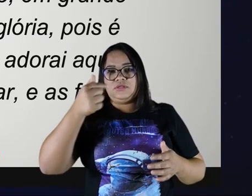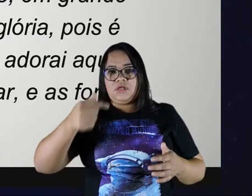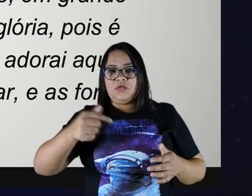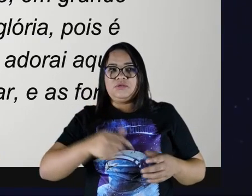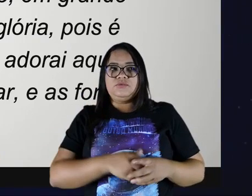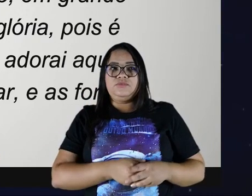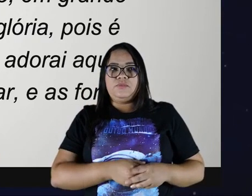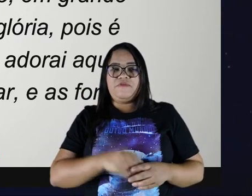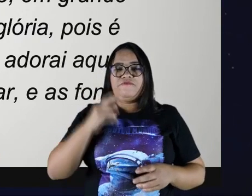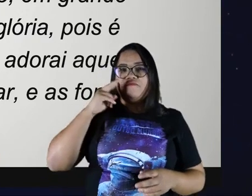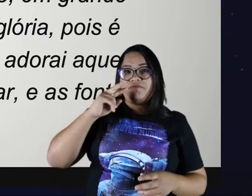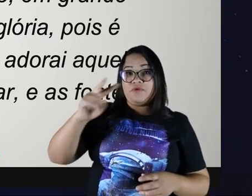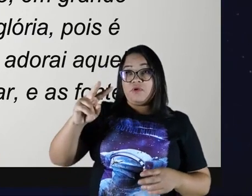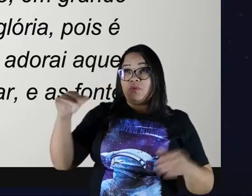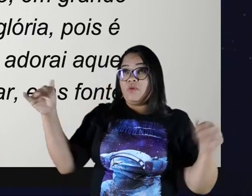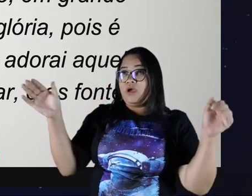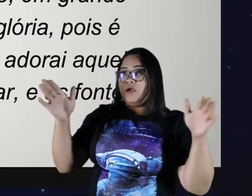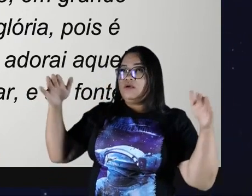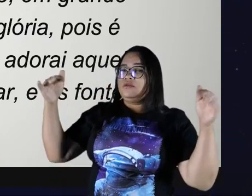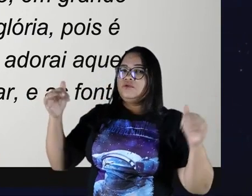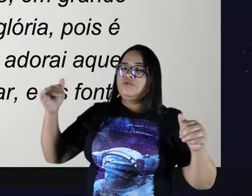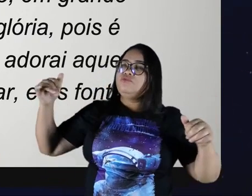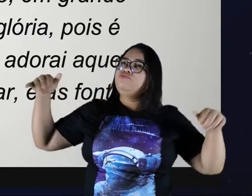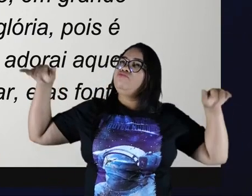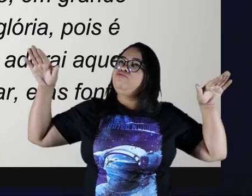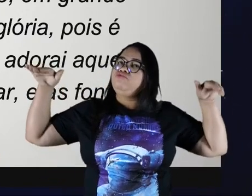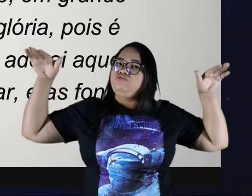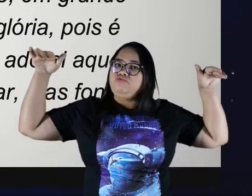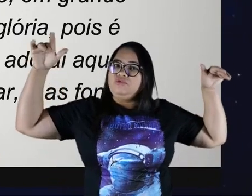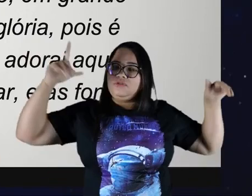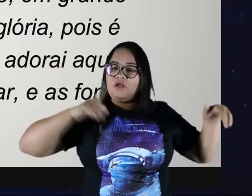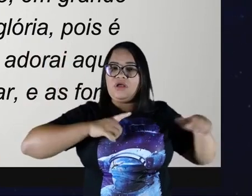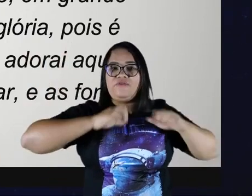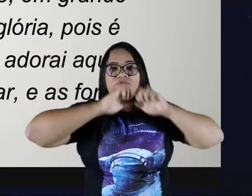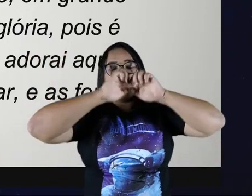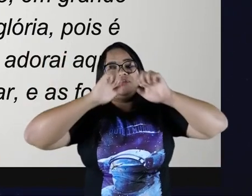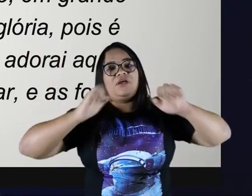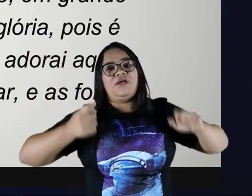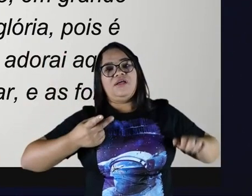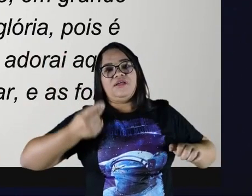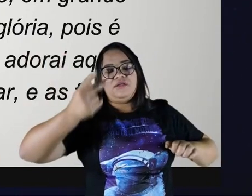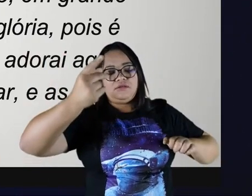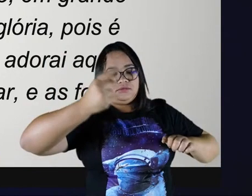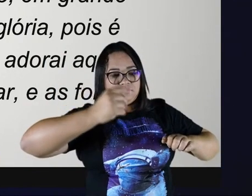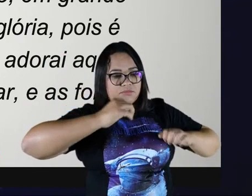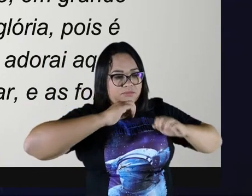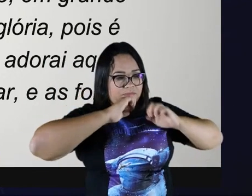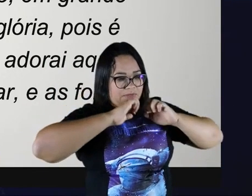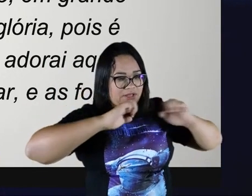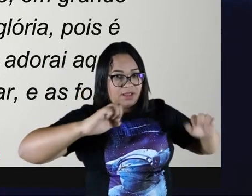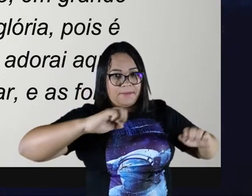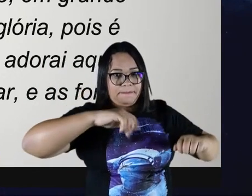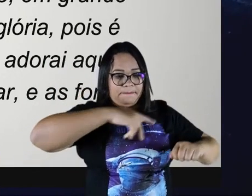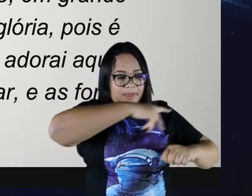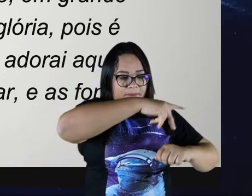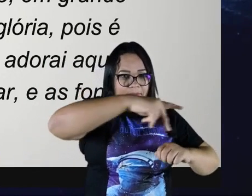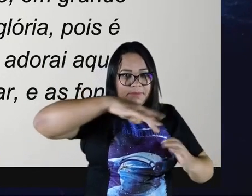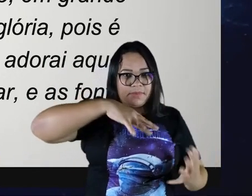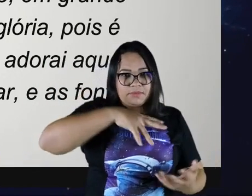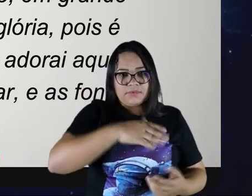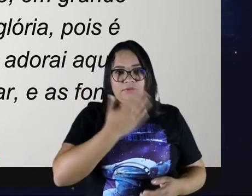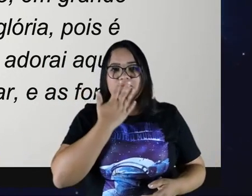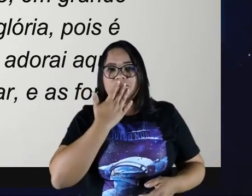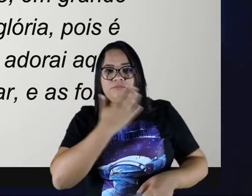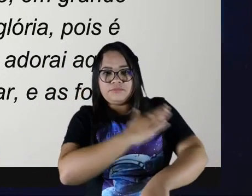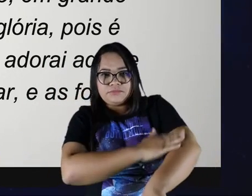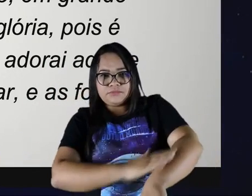voando pelo meio do céu, tendo o evangelho eterno para pregar aos que se assentam sobre a terra, e a cada nação, tribo,